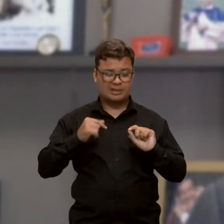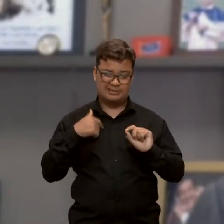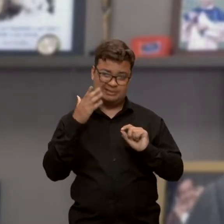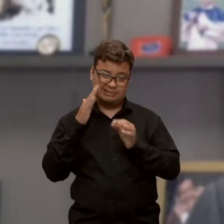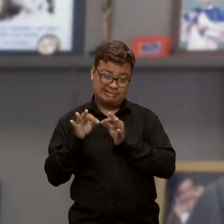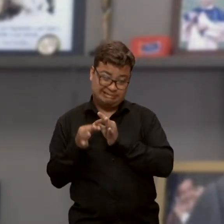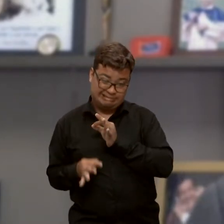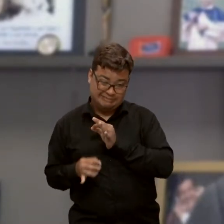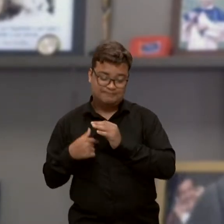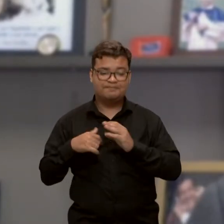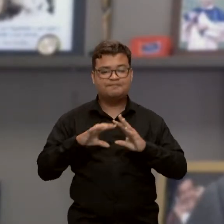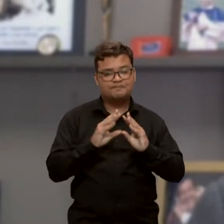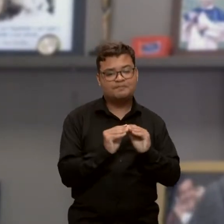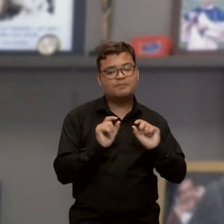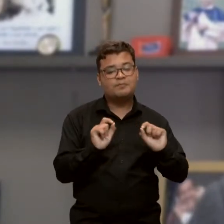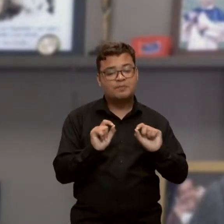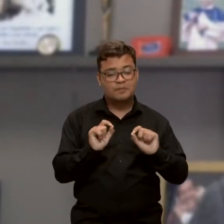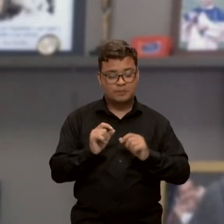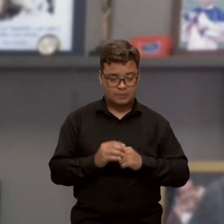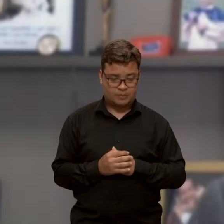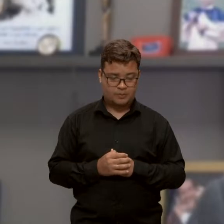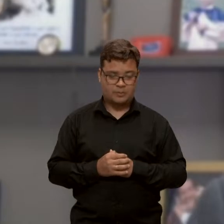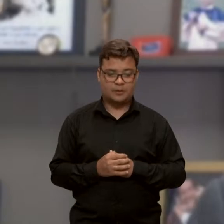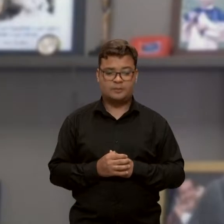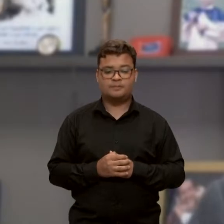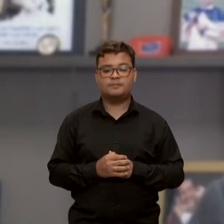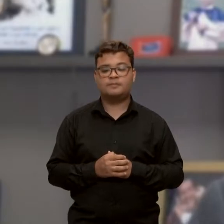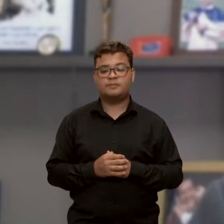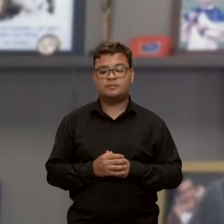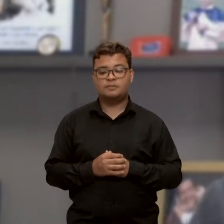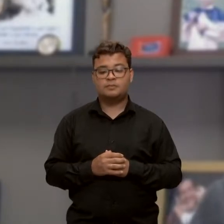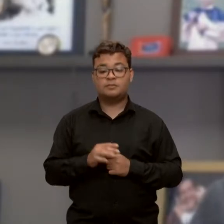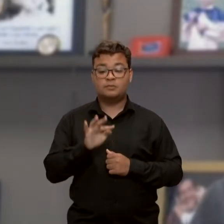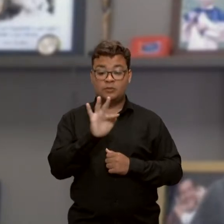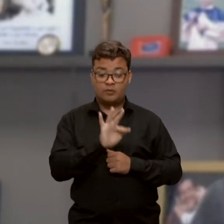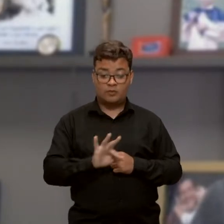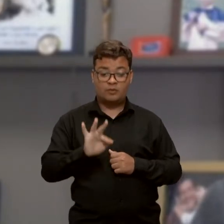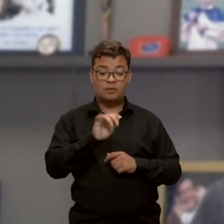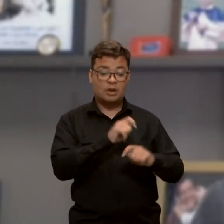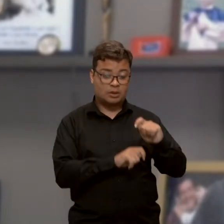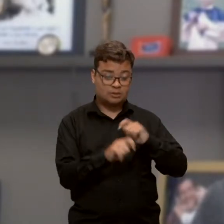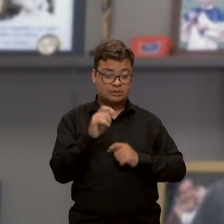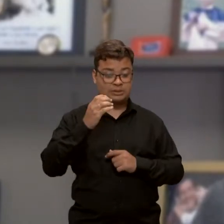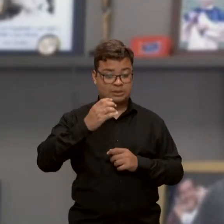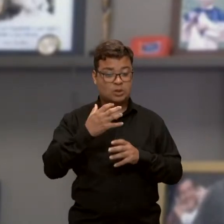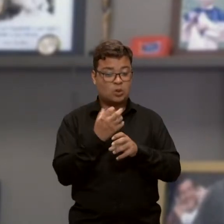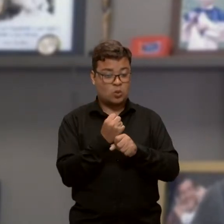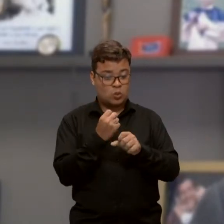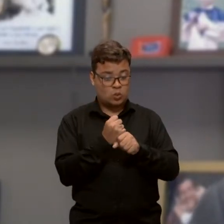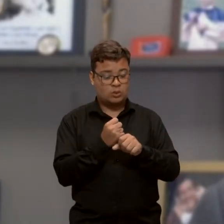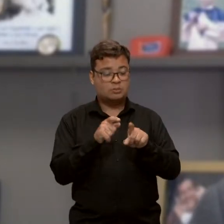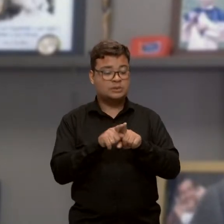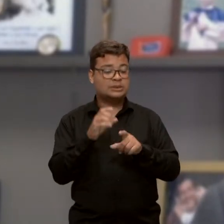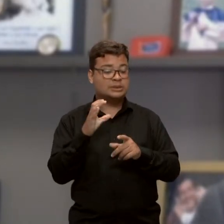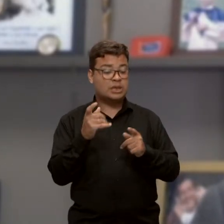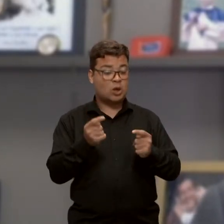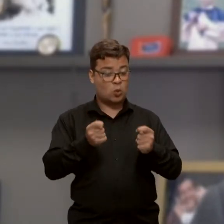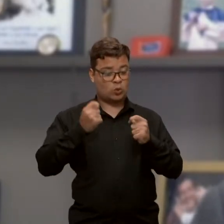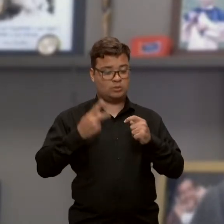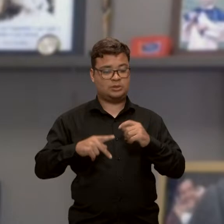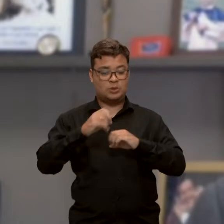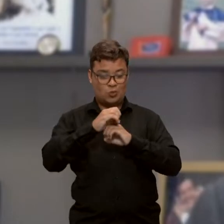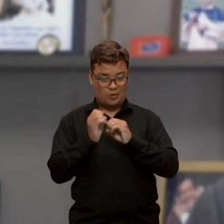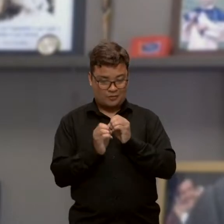né? Eu estava na origem da Faculdade de Administração, Ciências Contábeis e Ciências Econômicas da